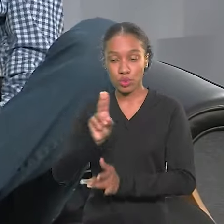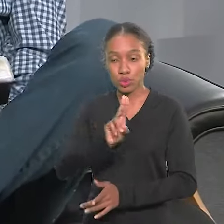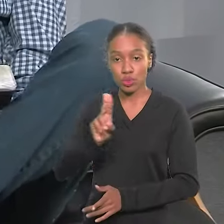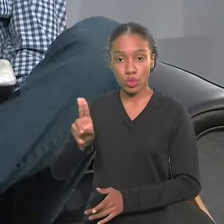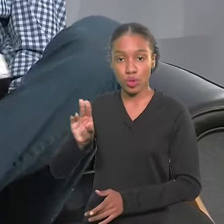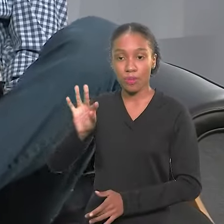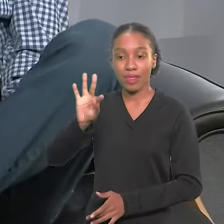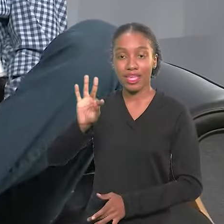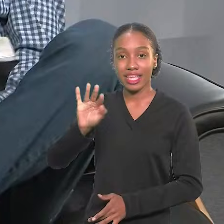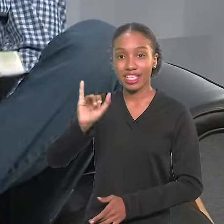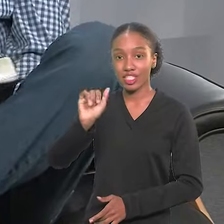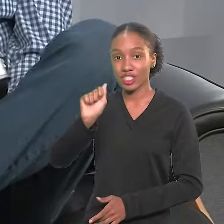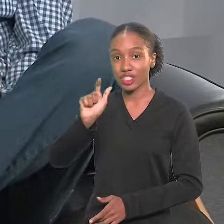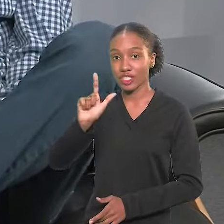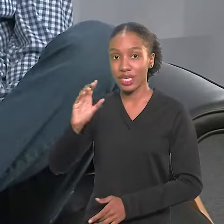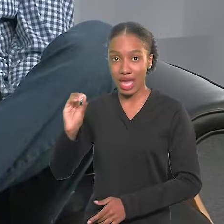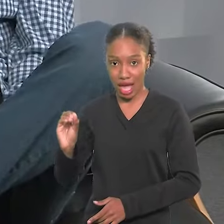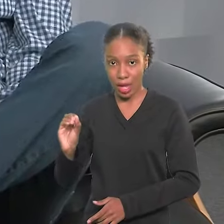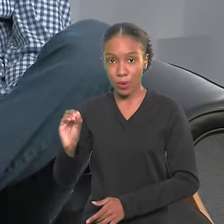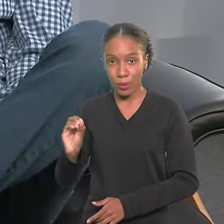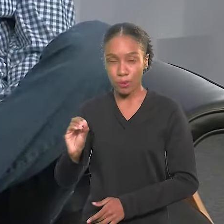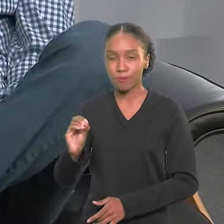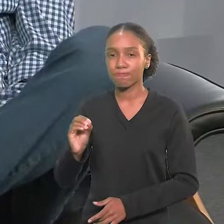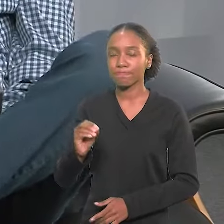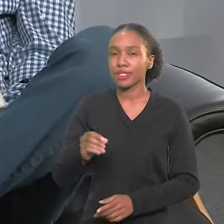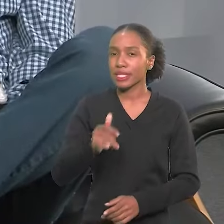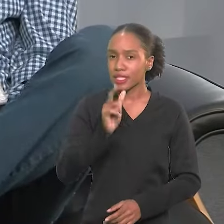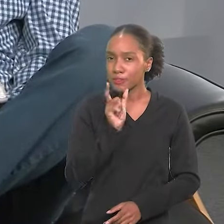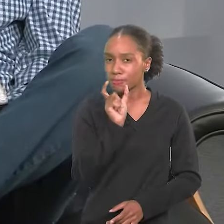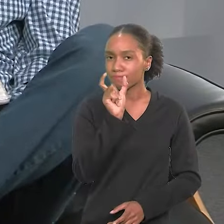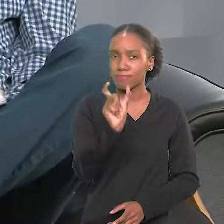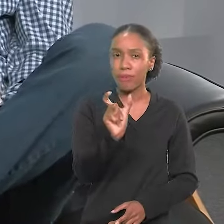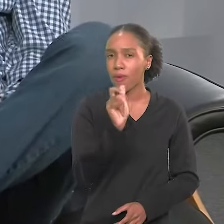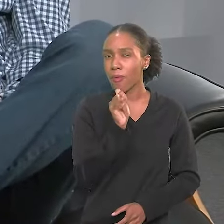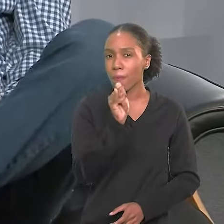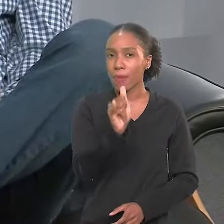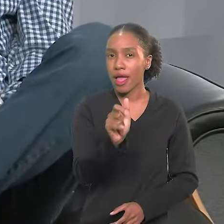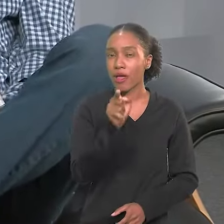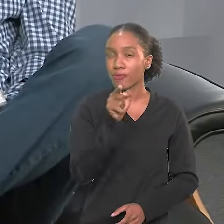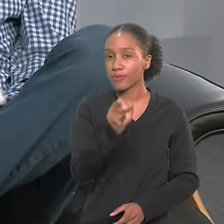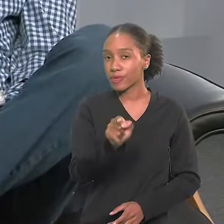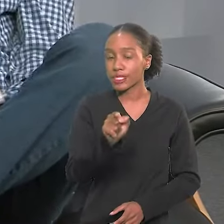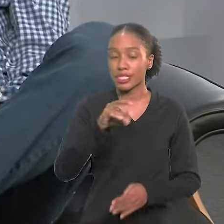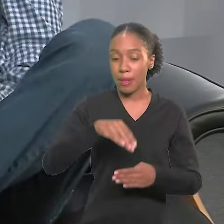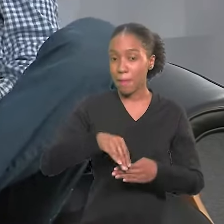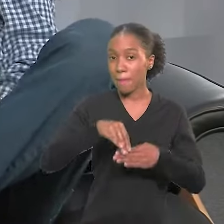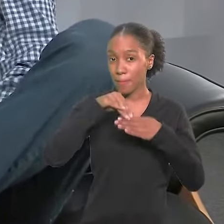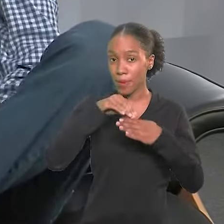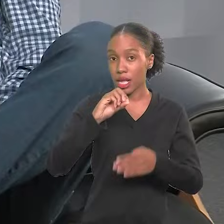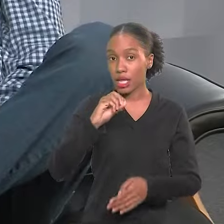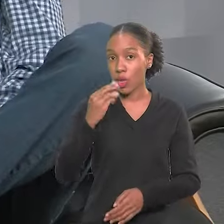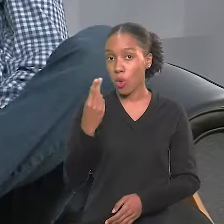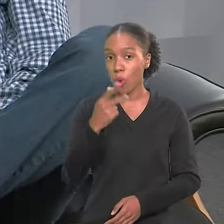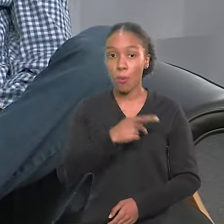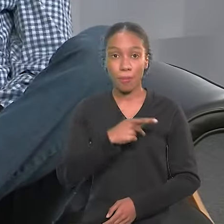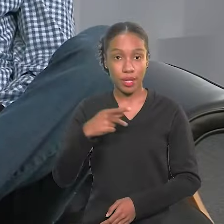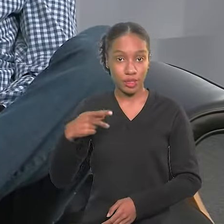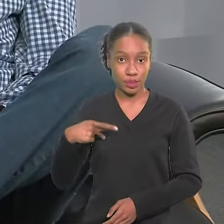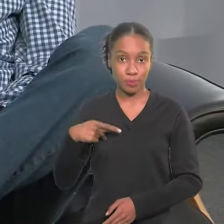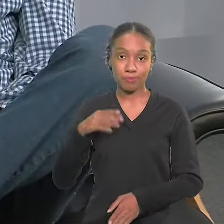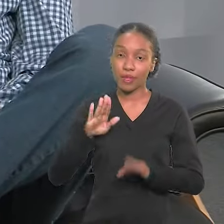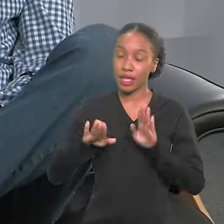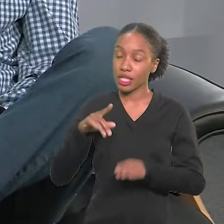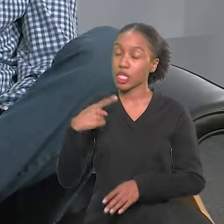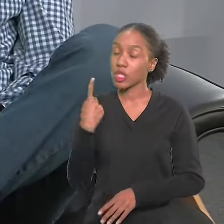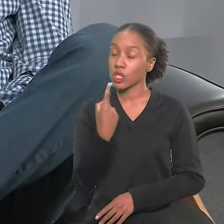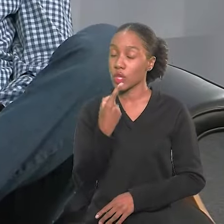deixou para nós uma palavra que cabe aqui para você que é linda e você quer pastor porque nós podemos